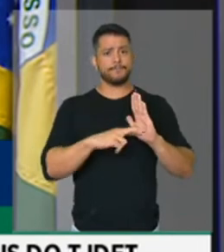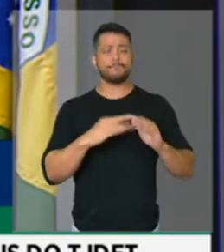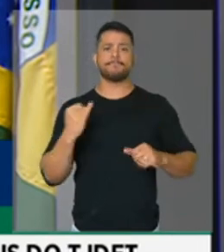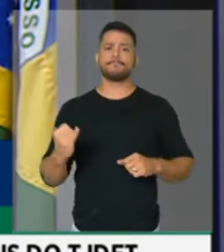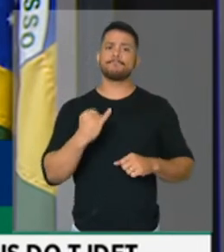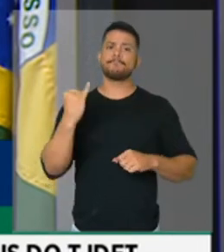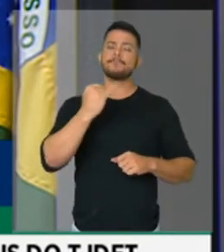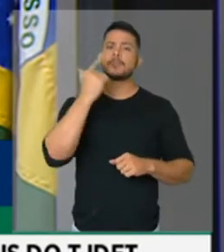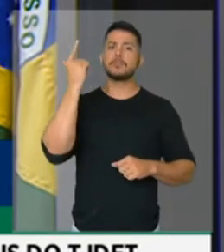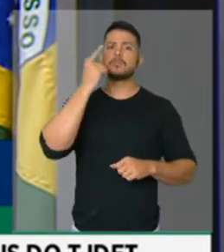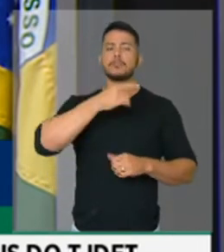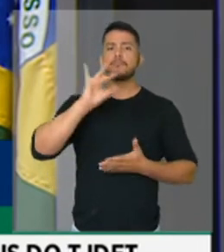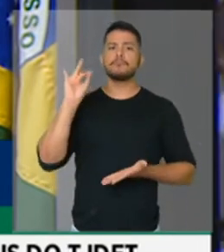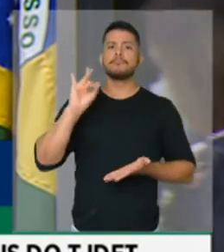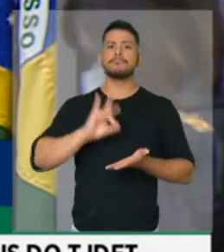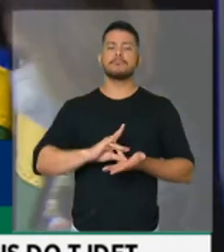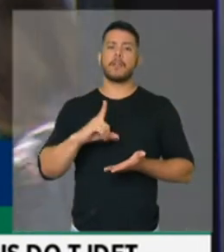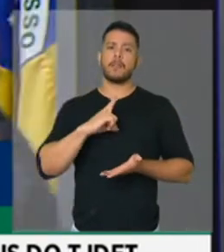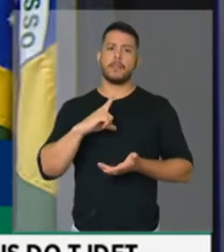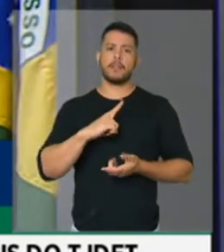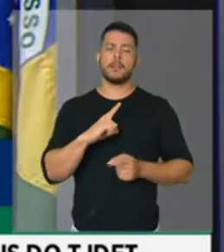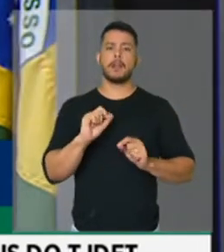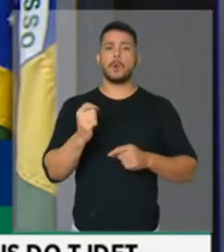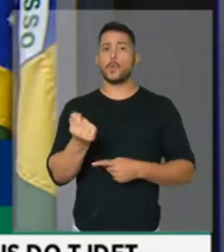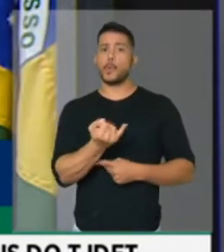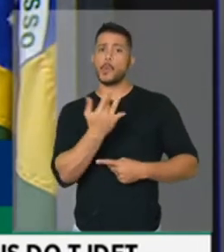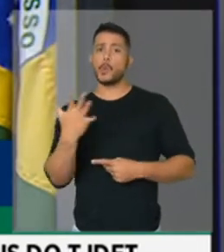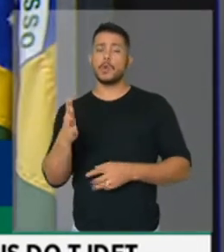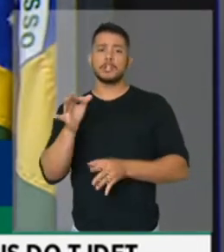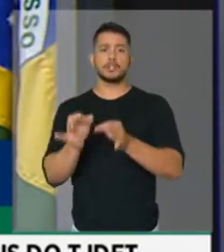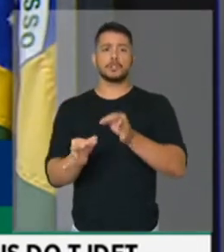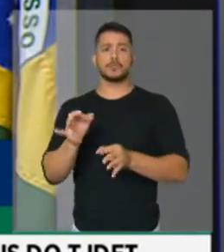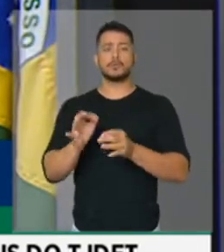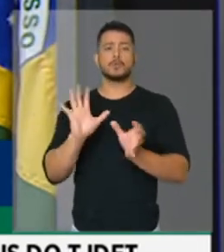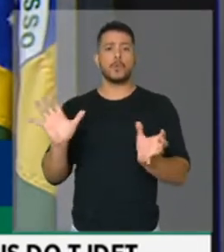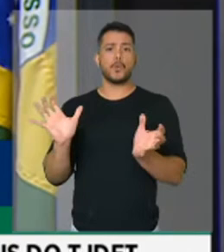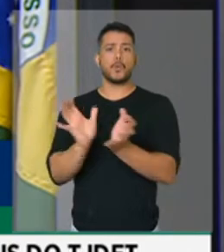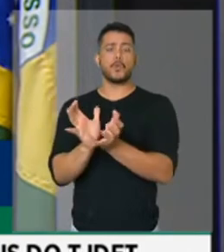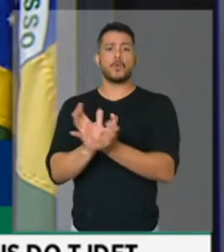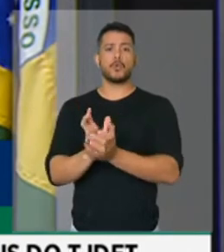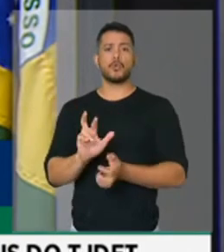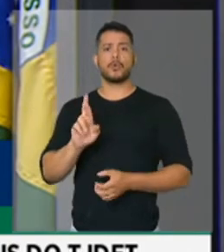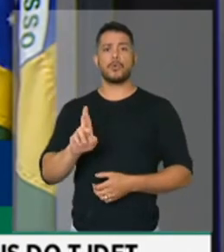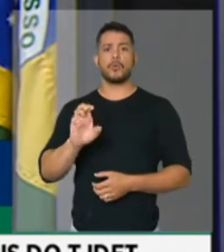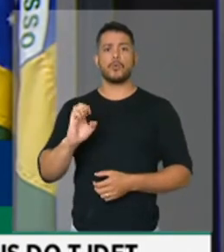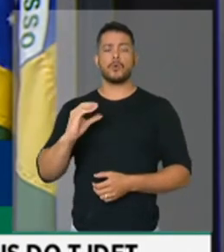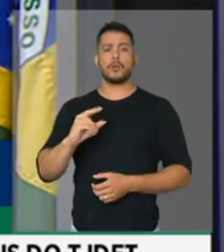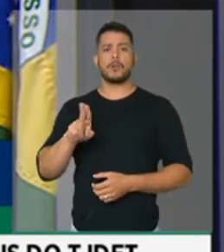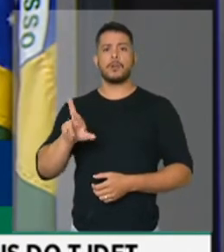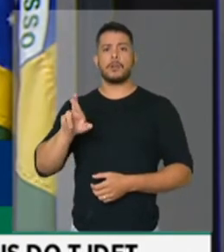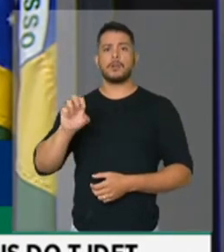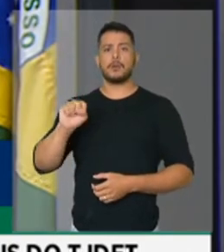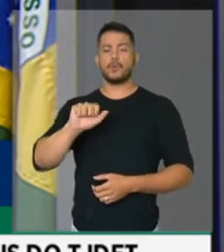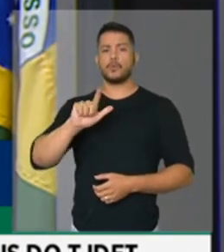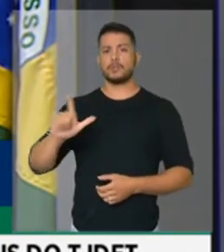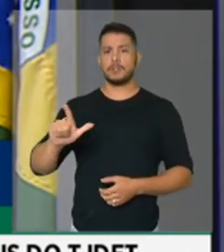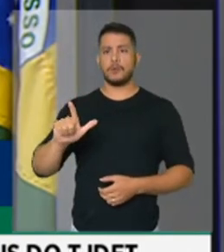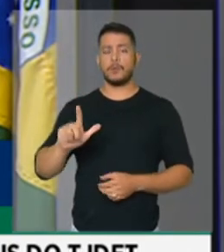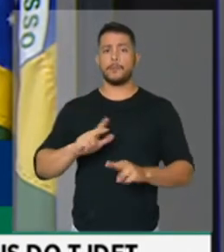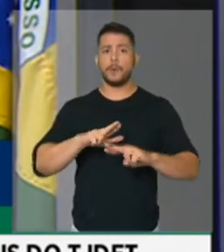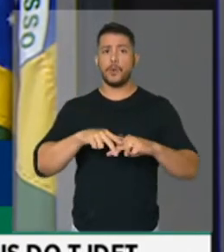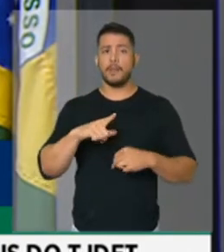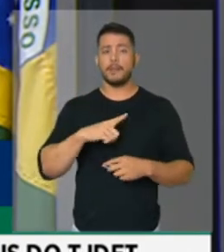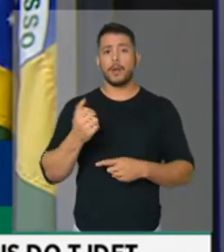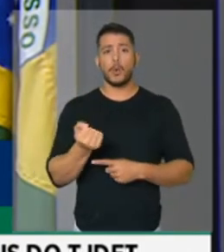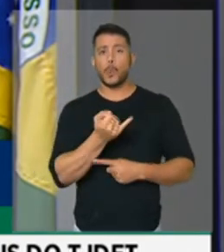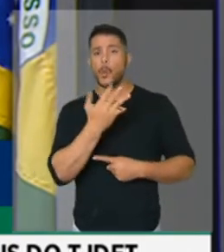reforçar o quadro de juízes de direito de turmas recursais em razão da quantidade de processos distribuídos por